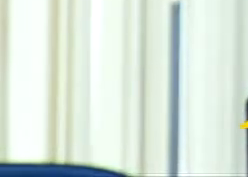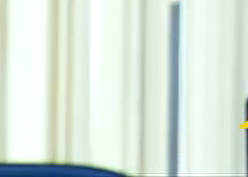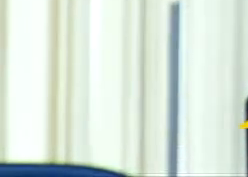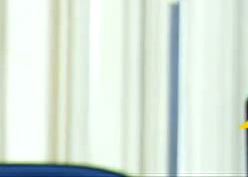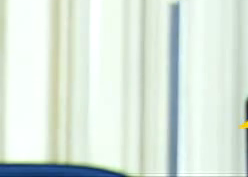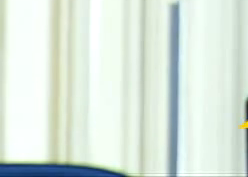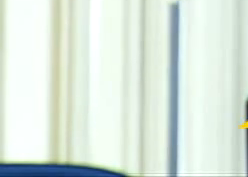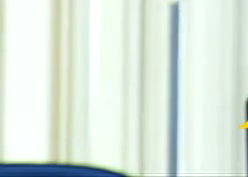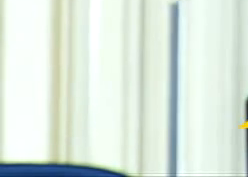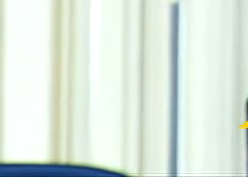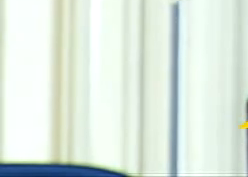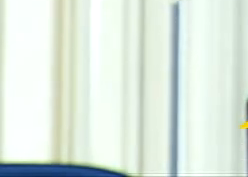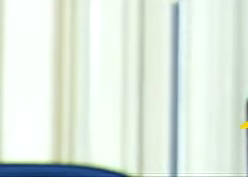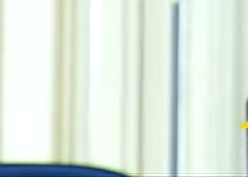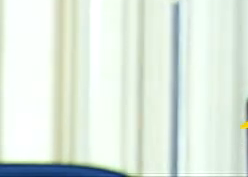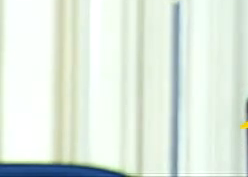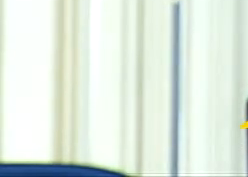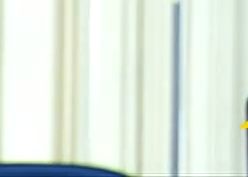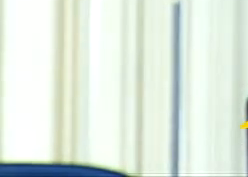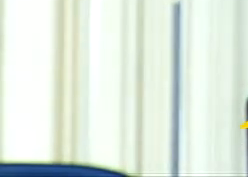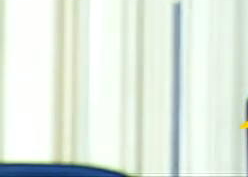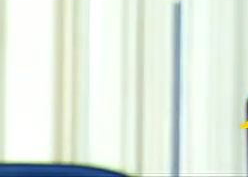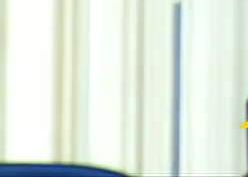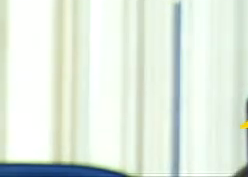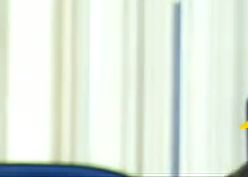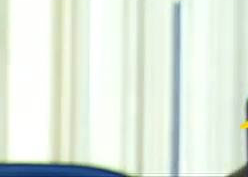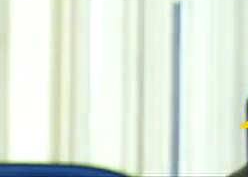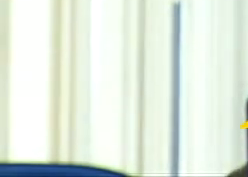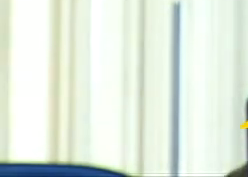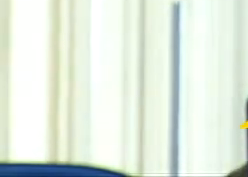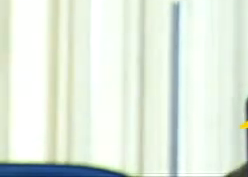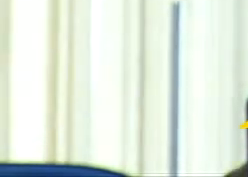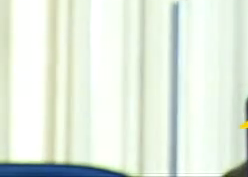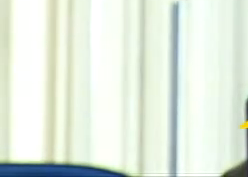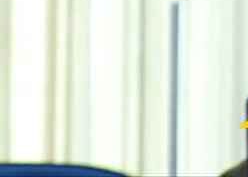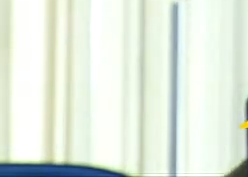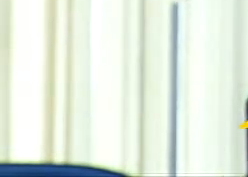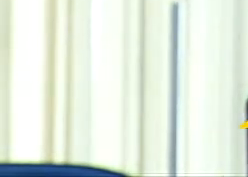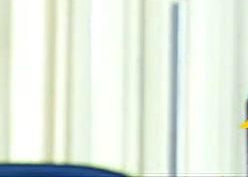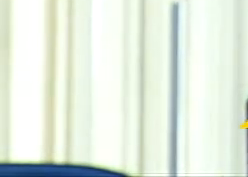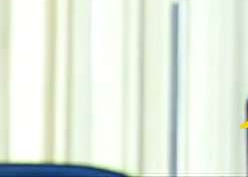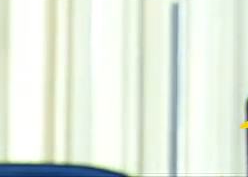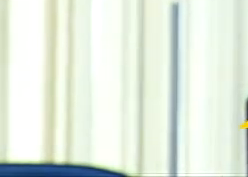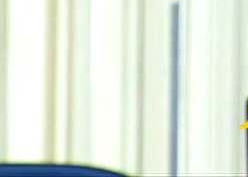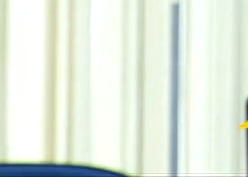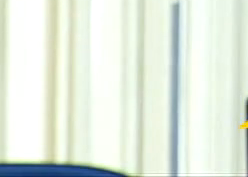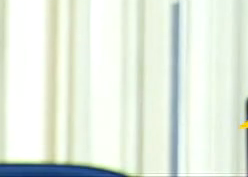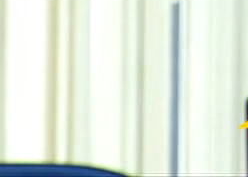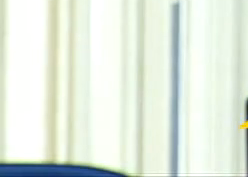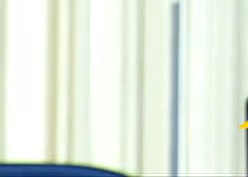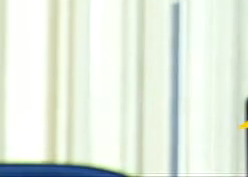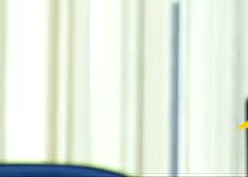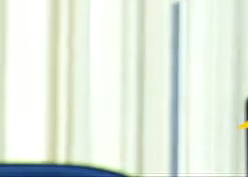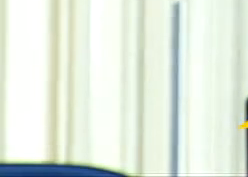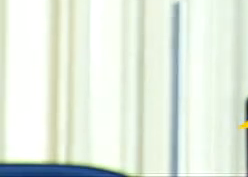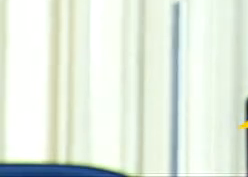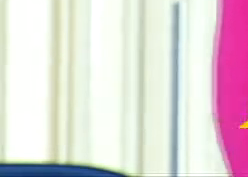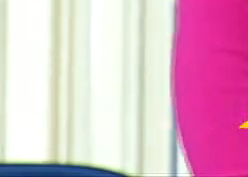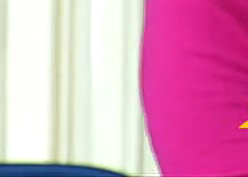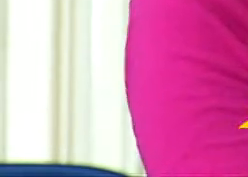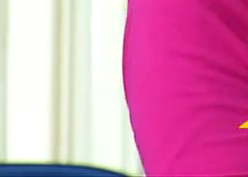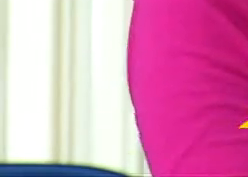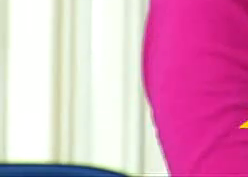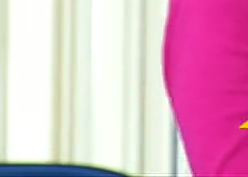ela fica alheia, o seu direito é privado, ela tem uma violência no seu direito. Então, essa semana ela não